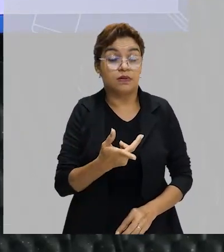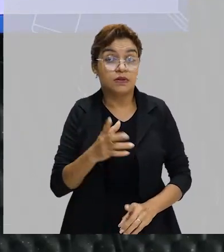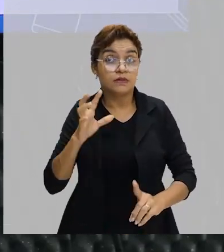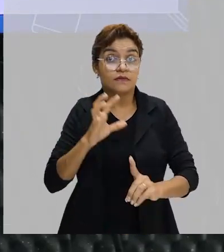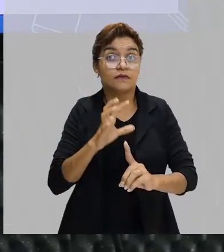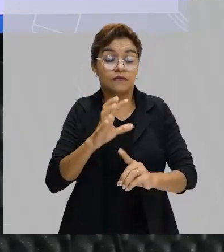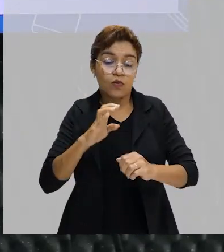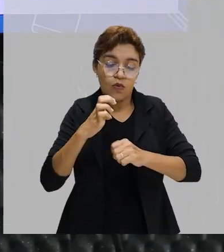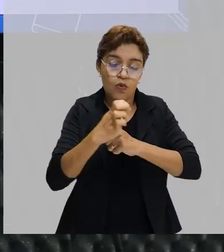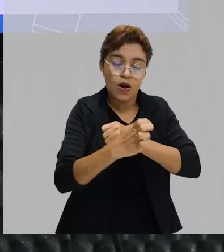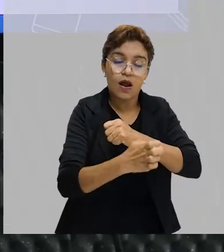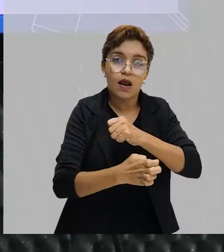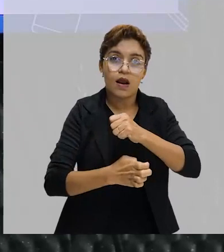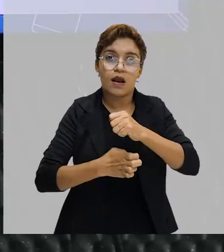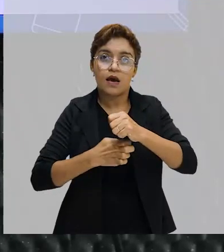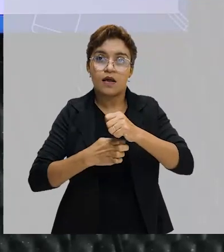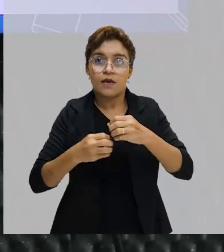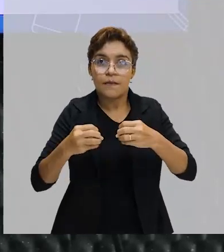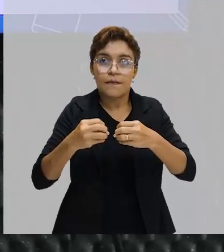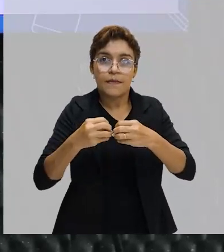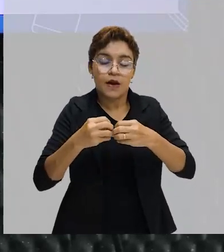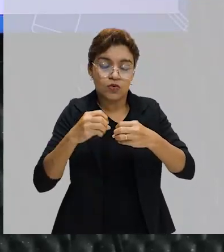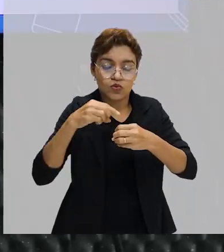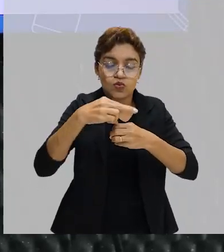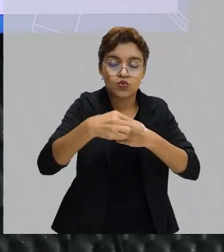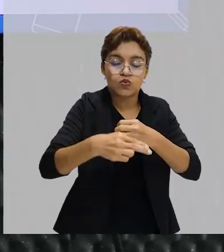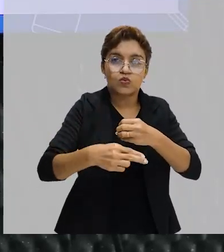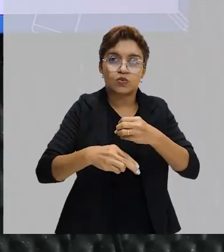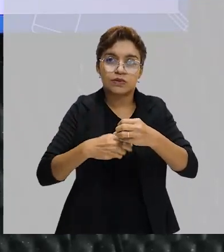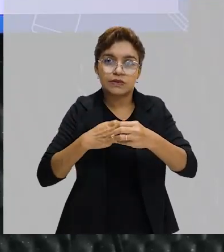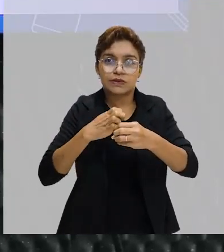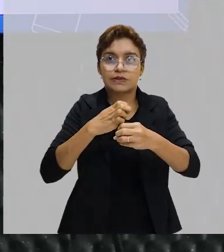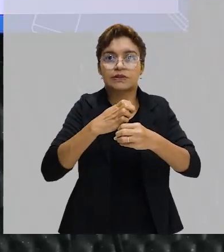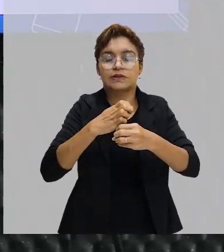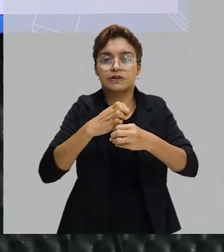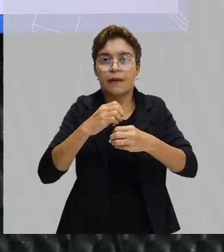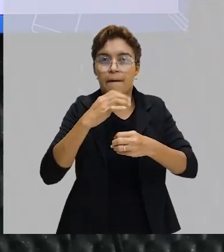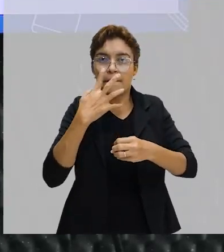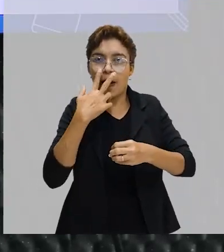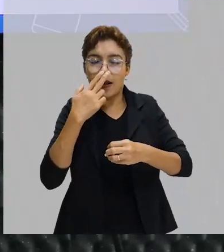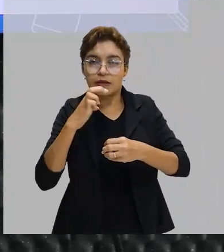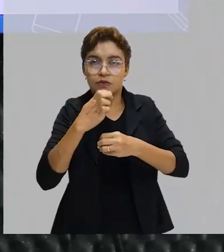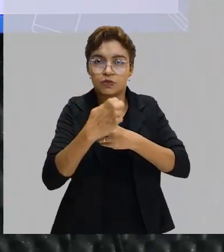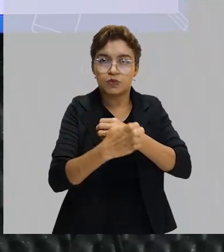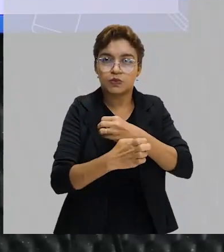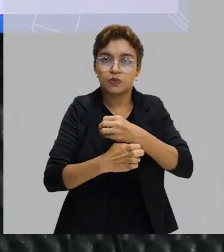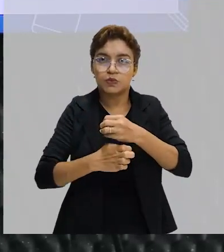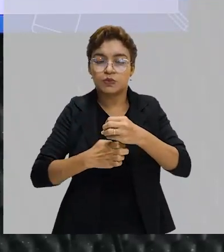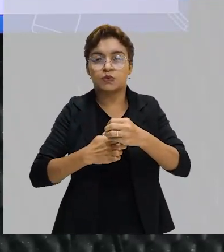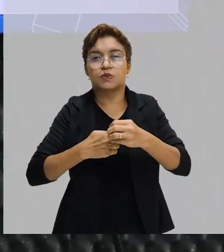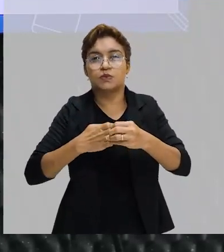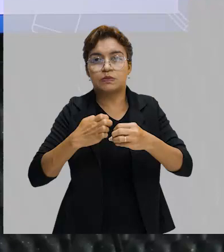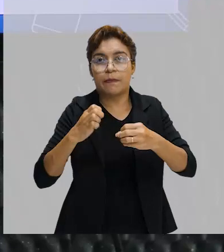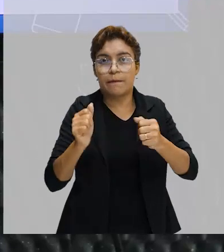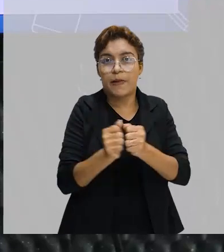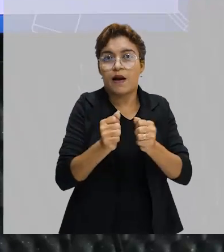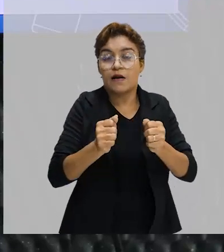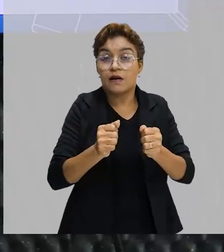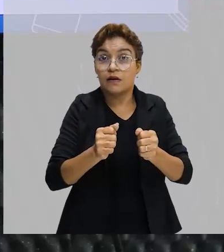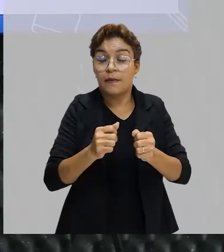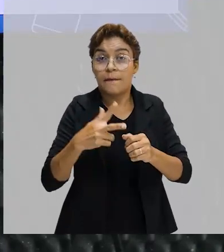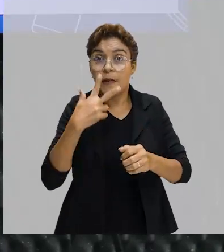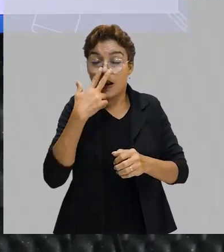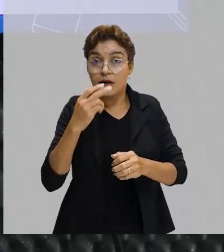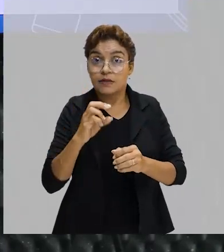se aproximasse do núcleo e houvesse uma colisão e a matéria iria ser